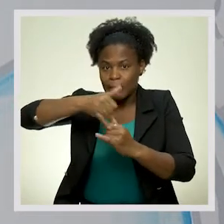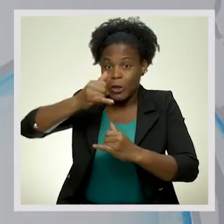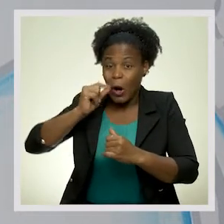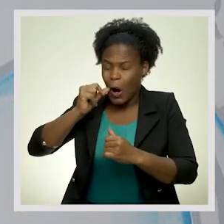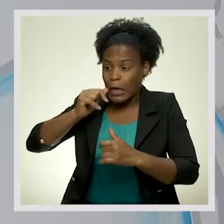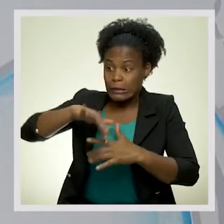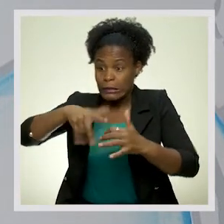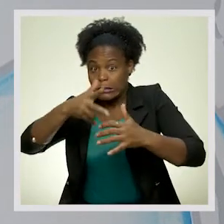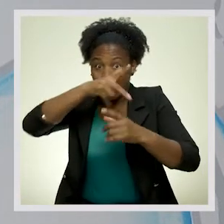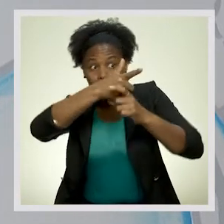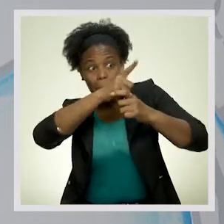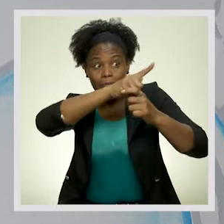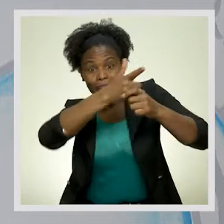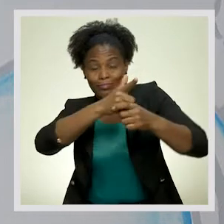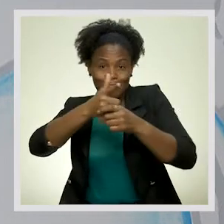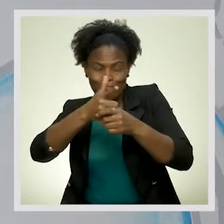desequilibrado e não,